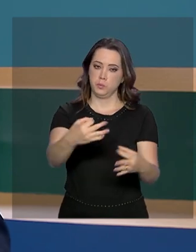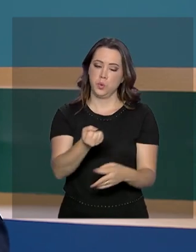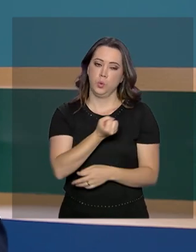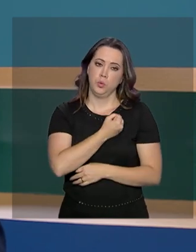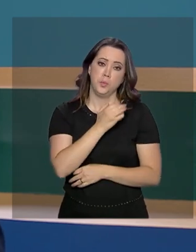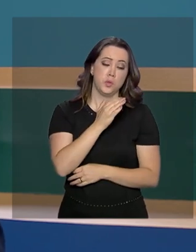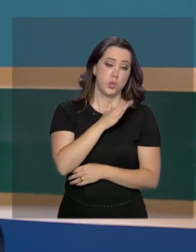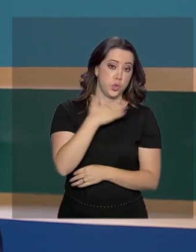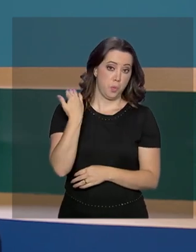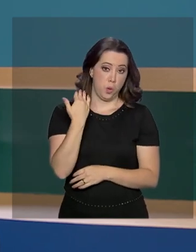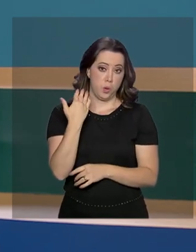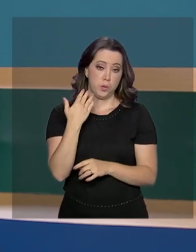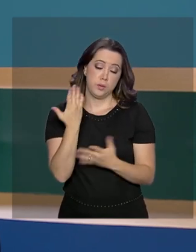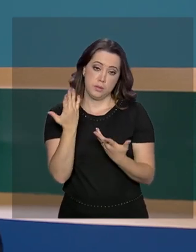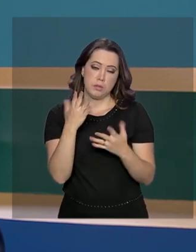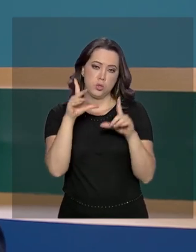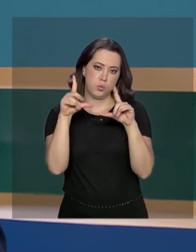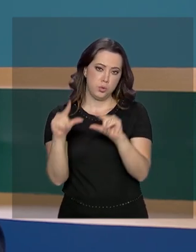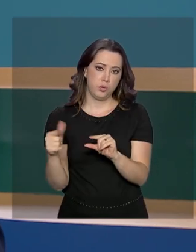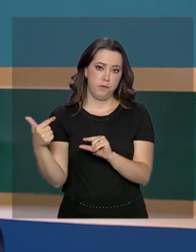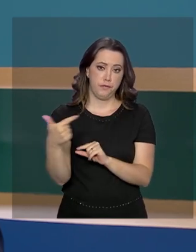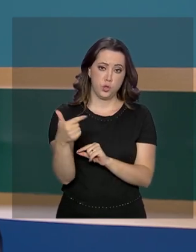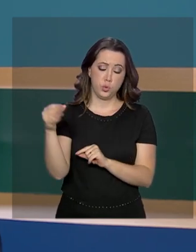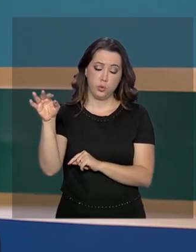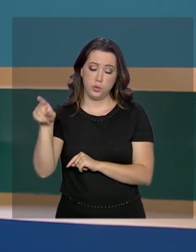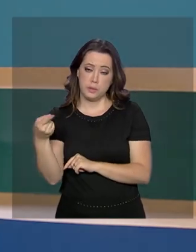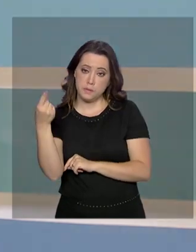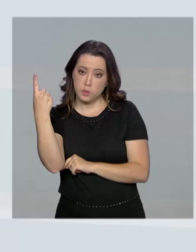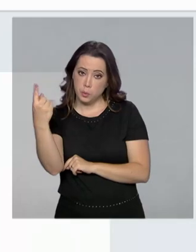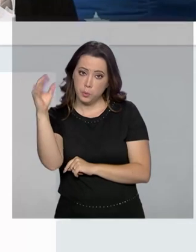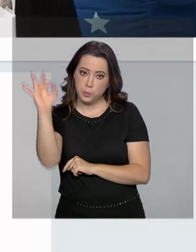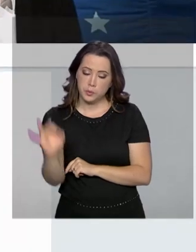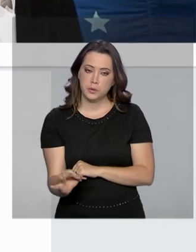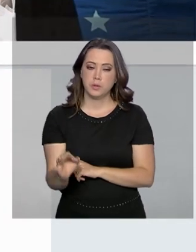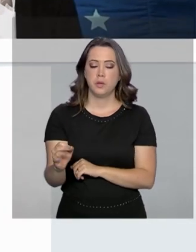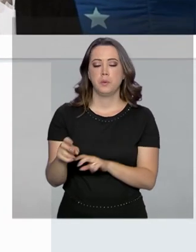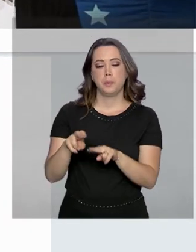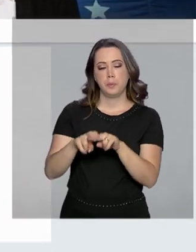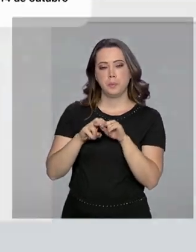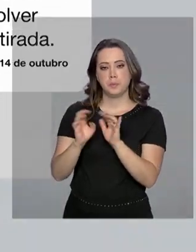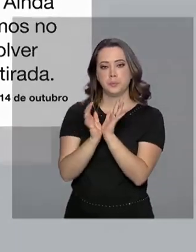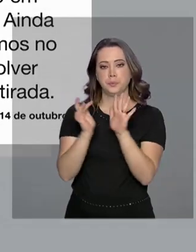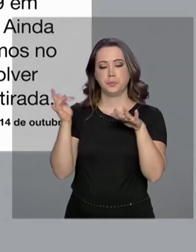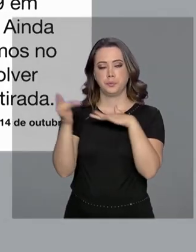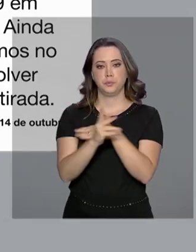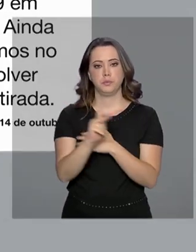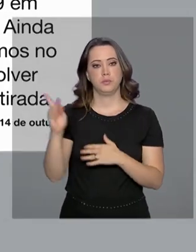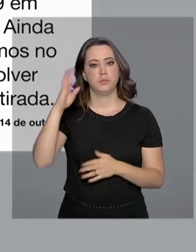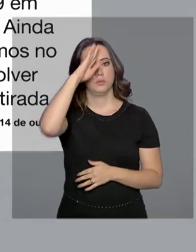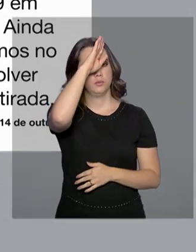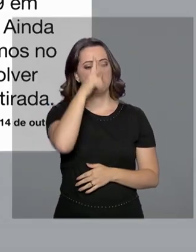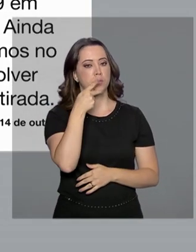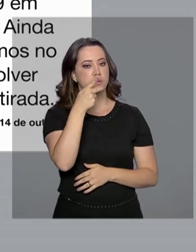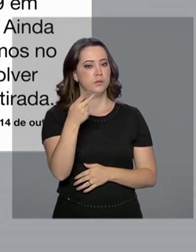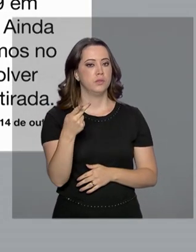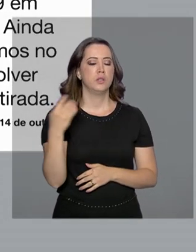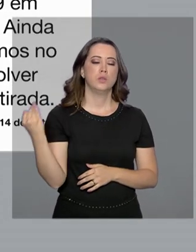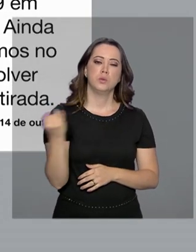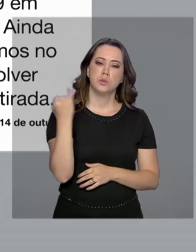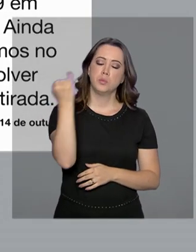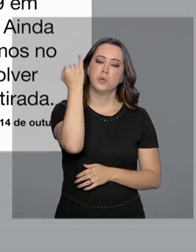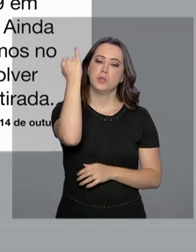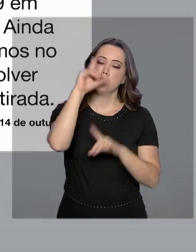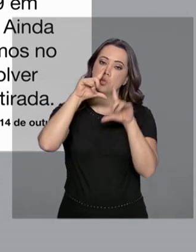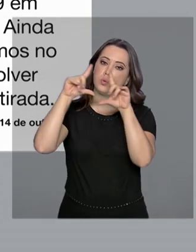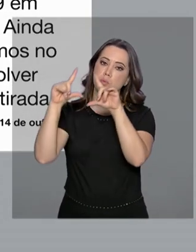homicídios, por exemplo, caiu 22,1%. Pelas redes sociais, o presidente Jair Bolsonaro destacou a queda